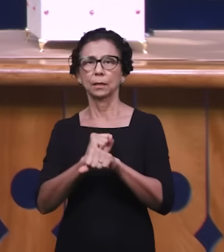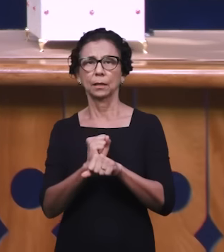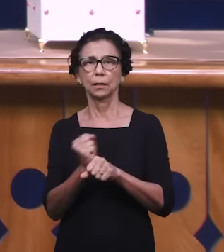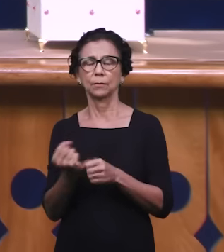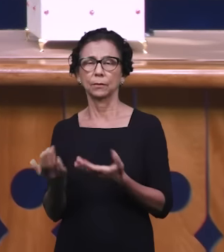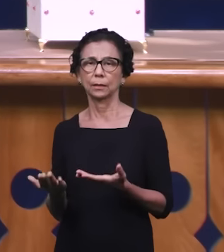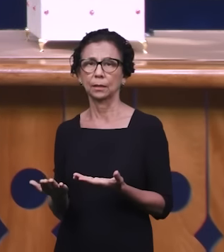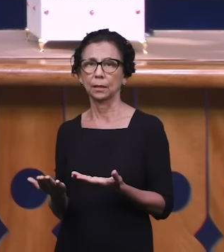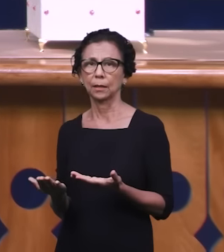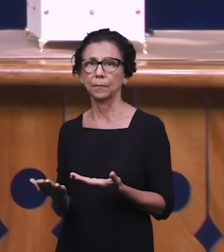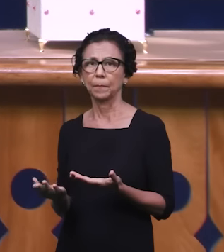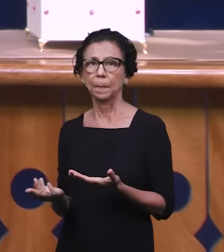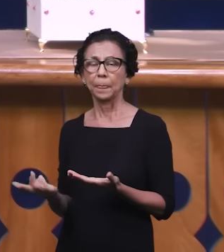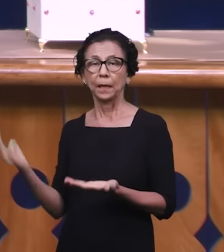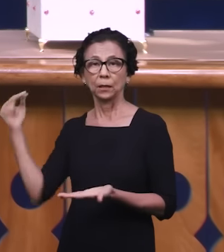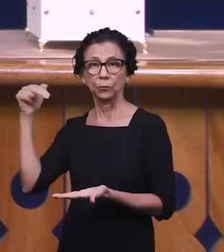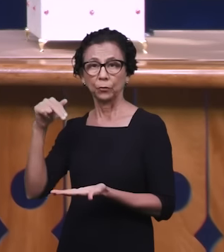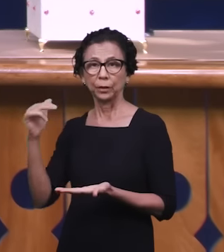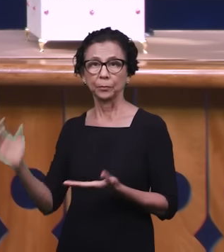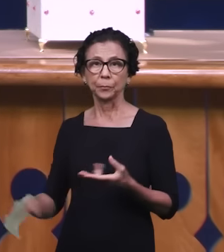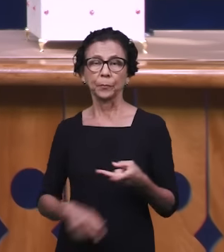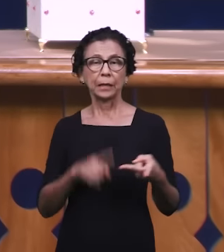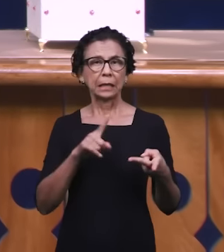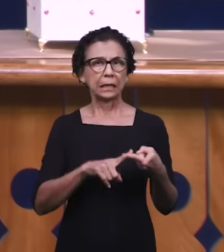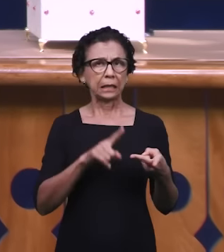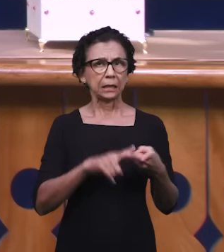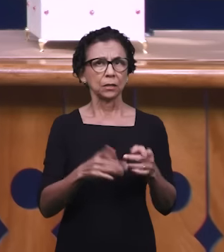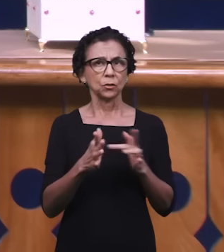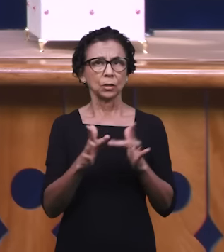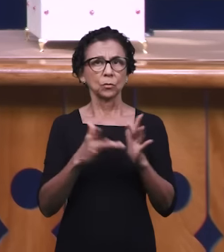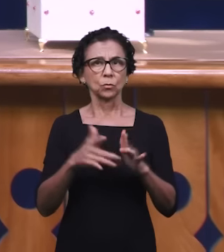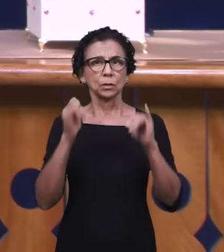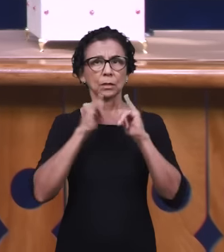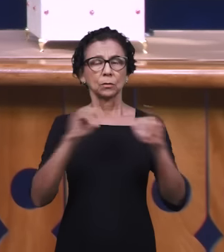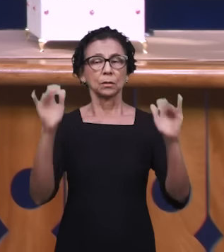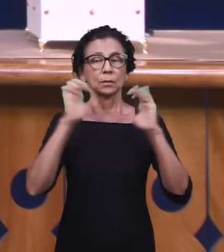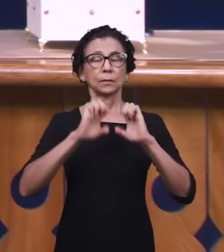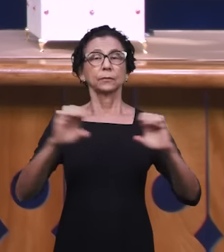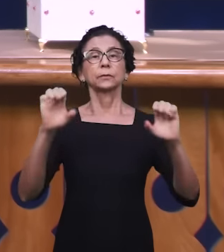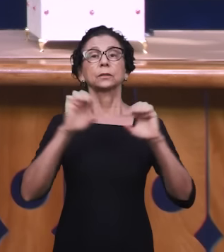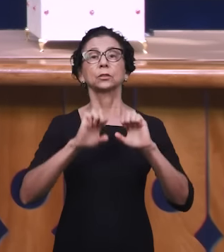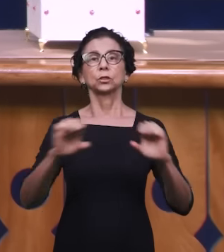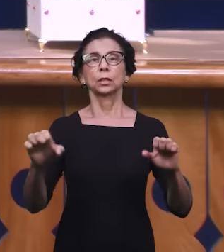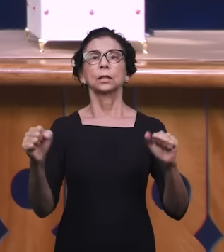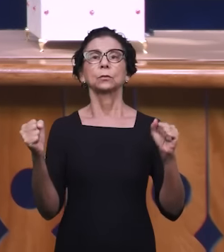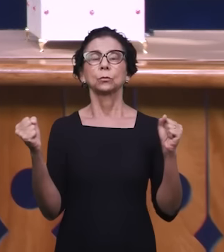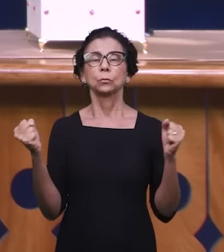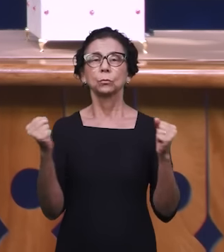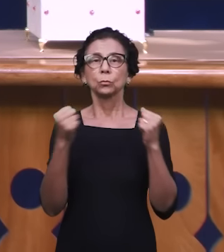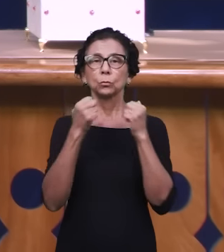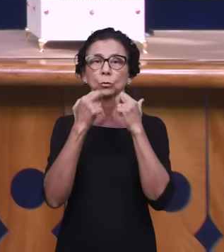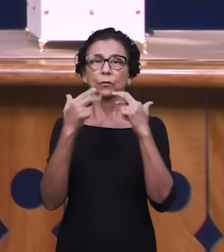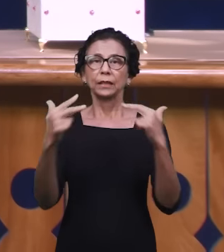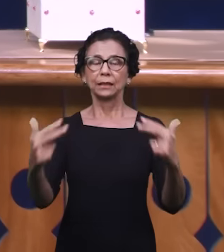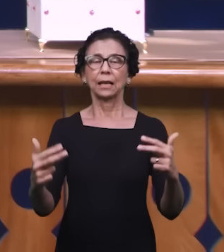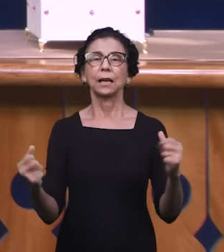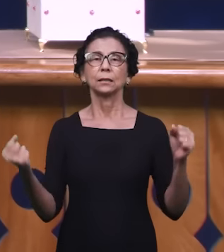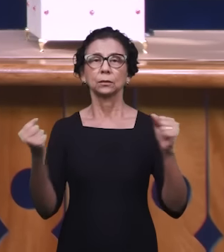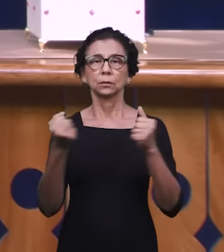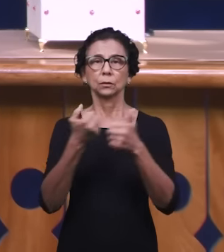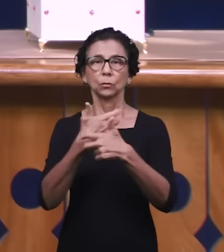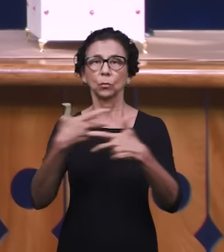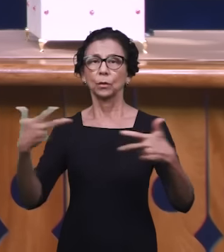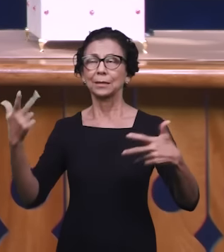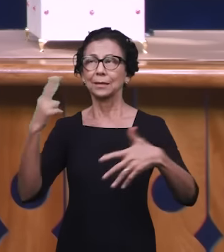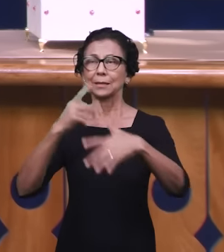o Senhor Jesus anunciando as boas novas do Evangelho, ou seja, aquilo que era novo, aquilo que veio da eternidade como uma